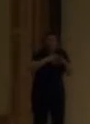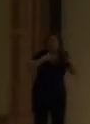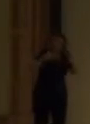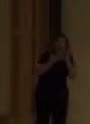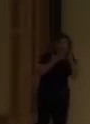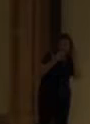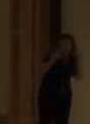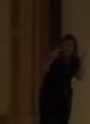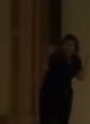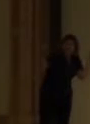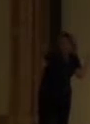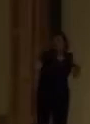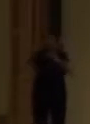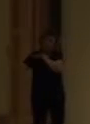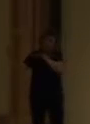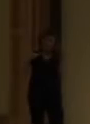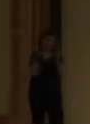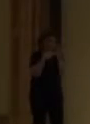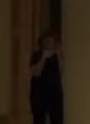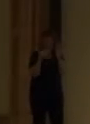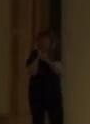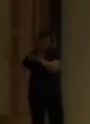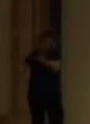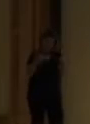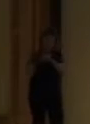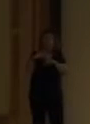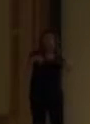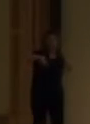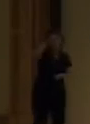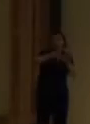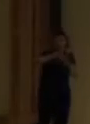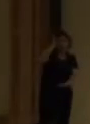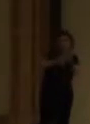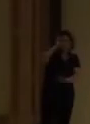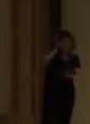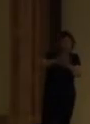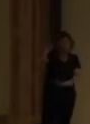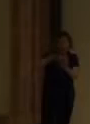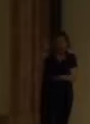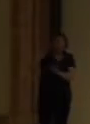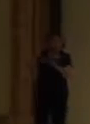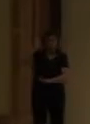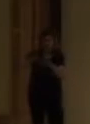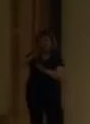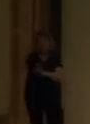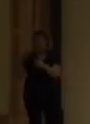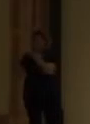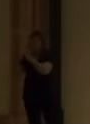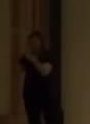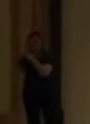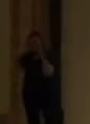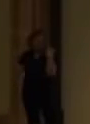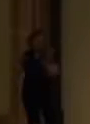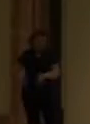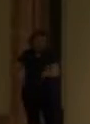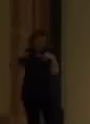fugindo desses conflitos, alguns especialmente graves, alguns especialmente violentos,